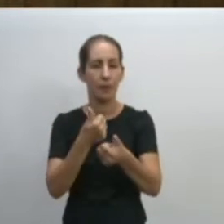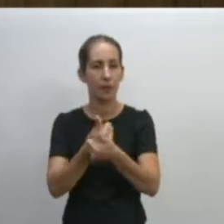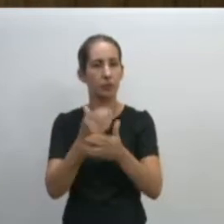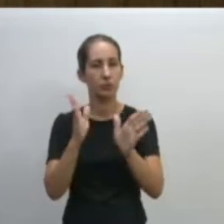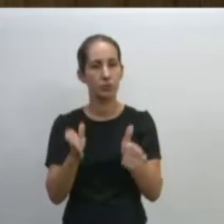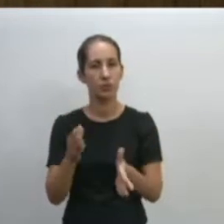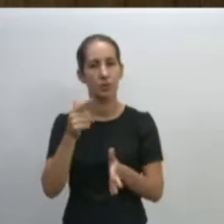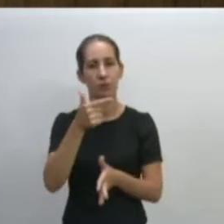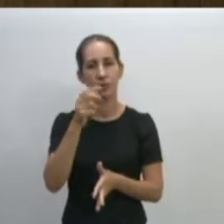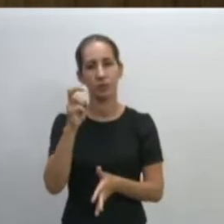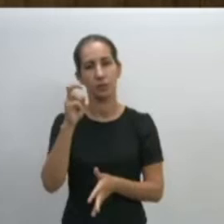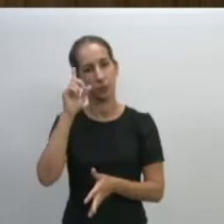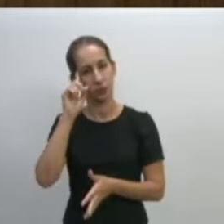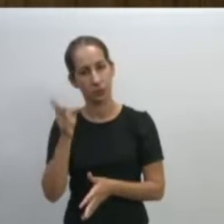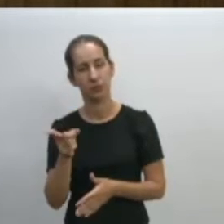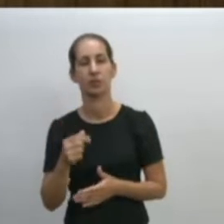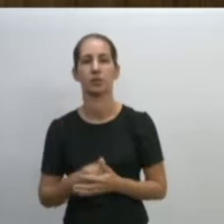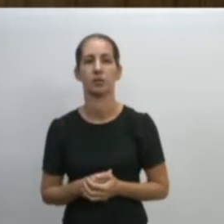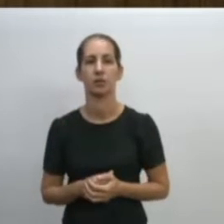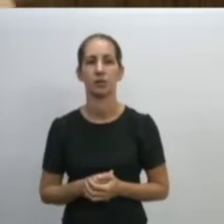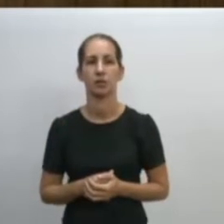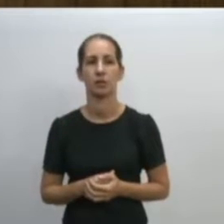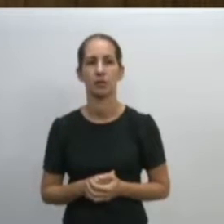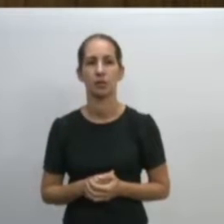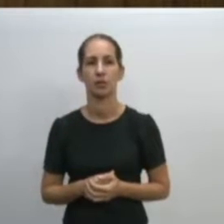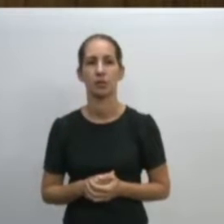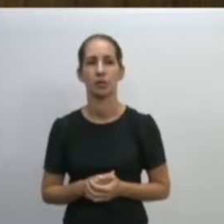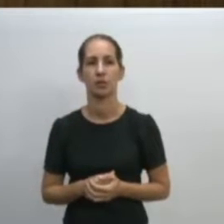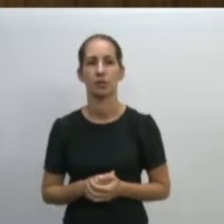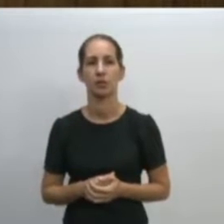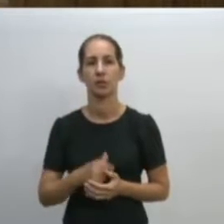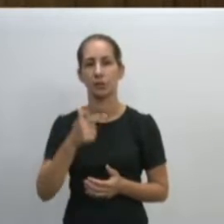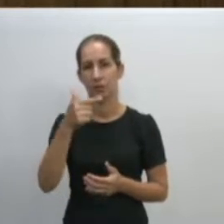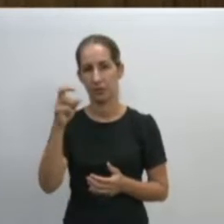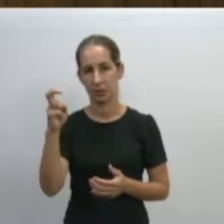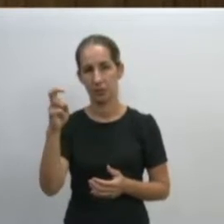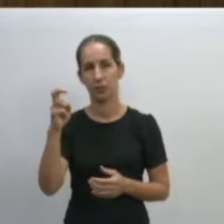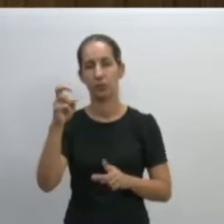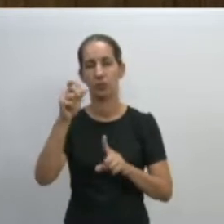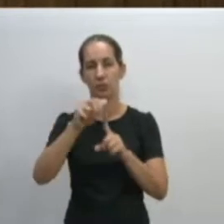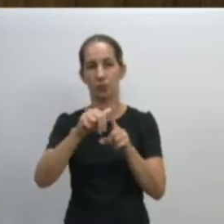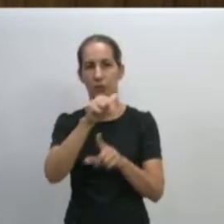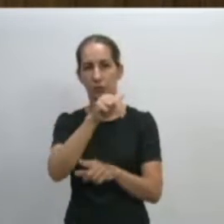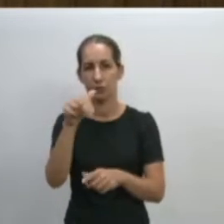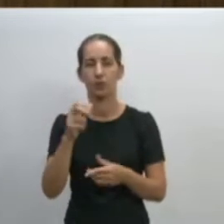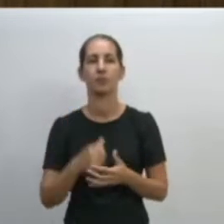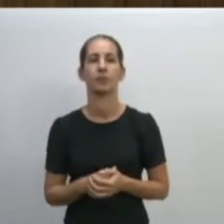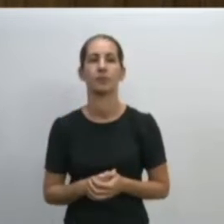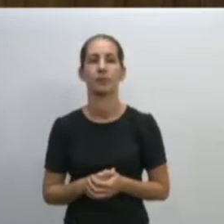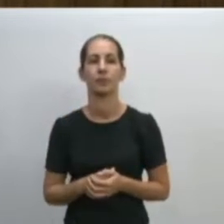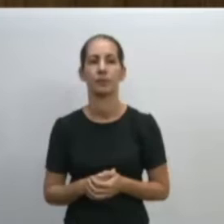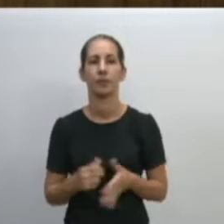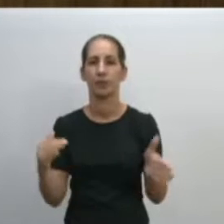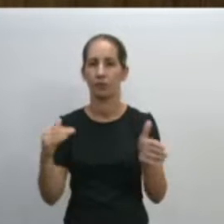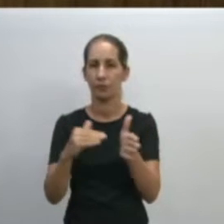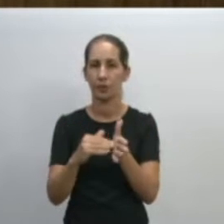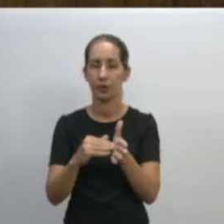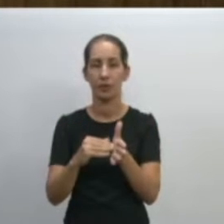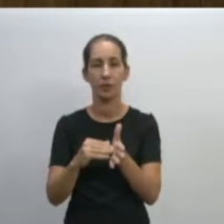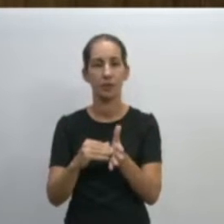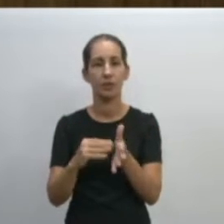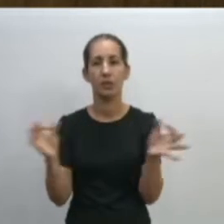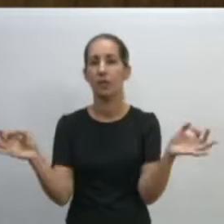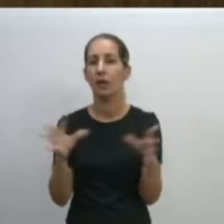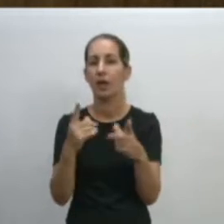dos 25 dias, do dia 25 de novembro, dos 16 dias de ativismo pelo fim da violência contra a